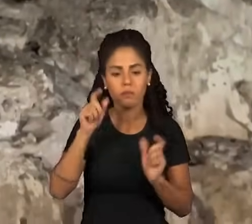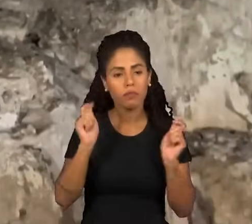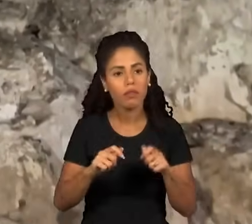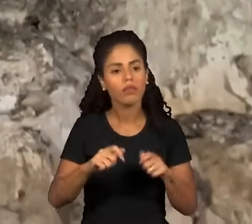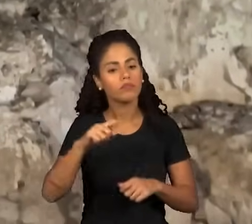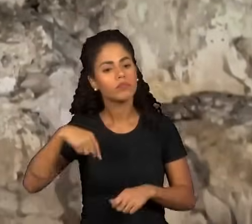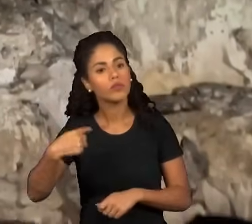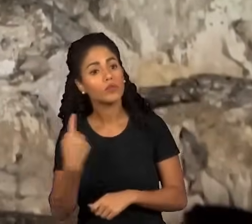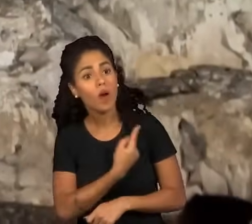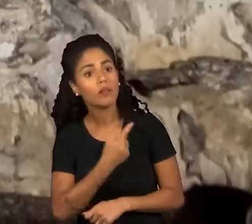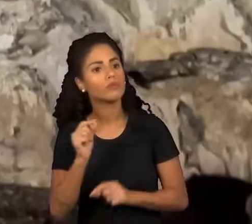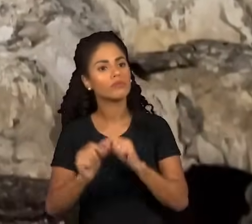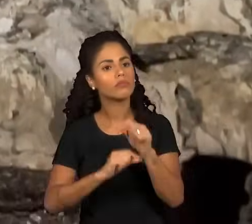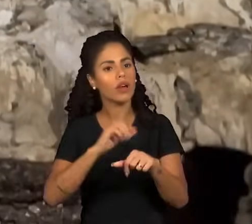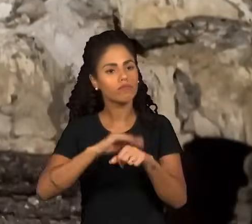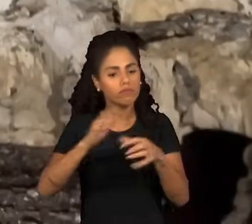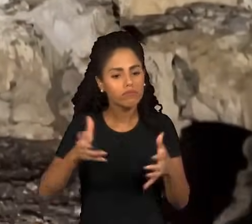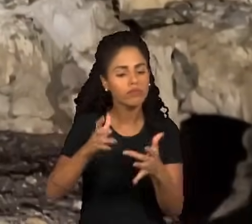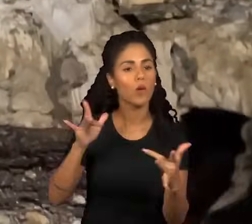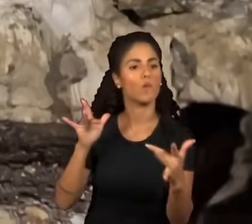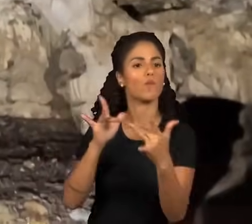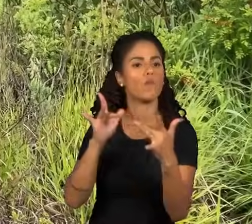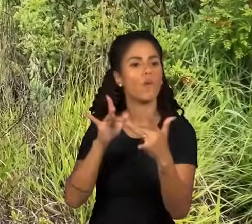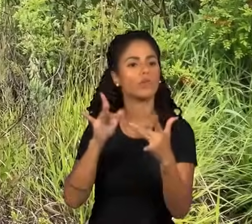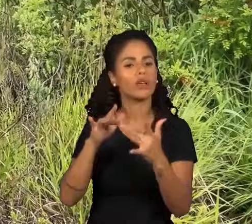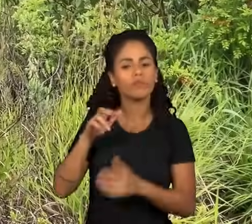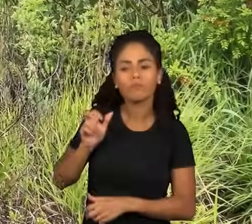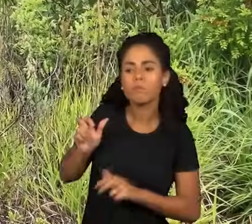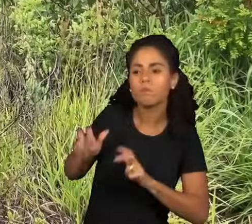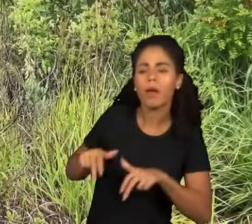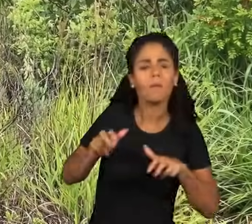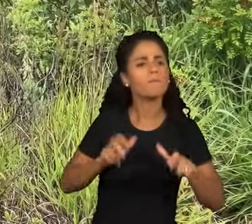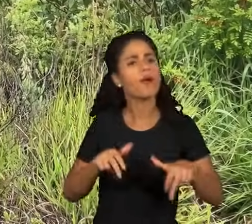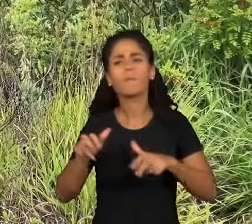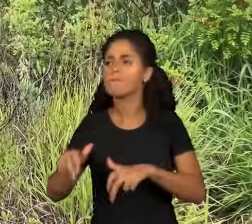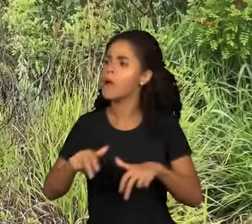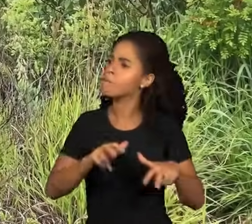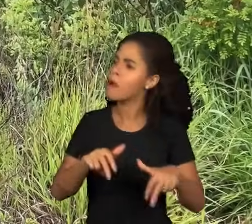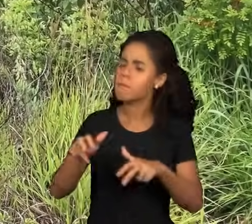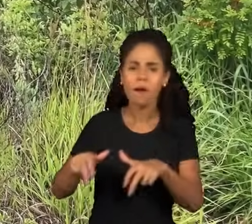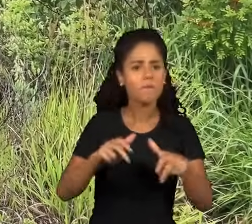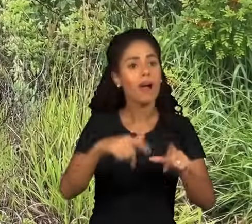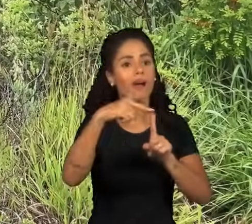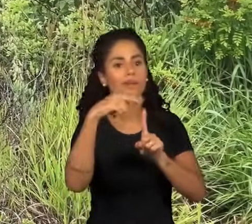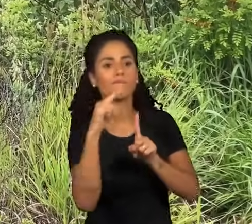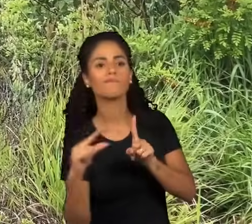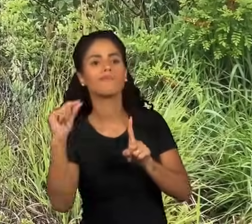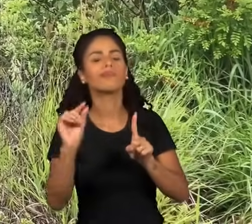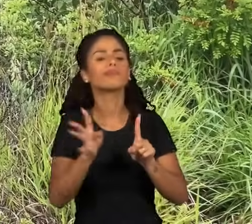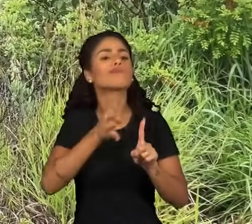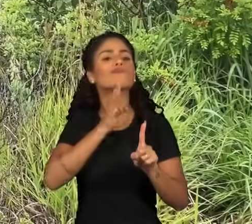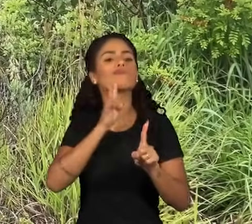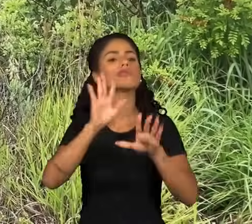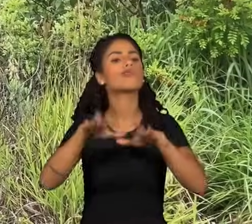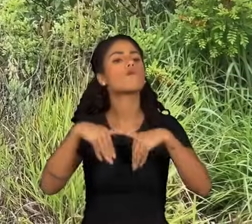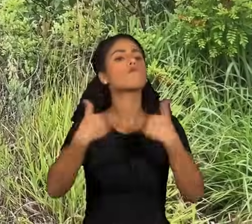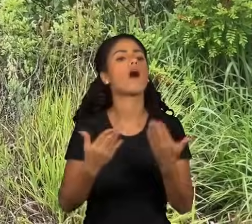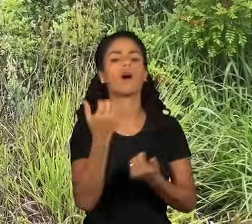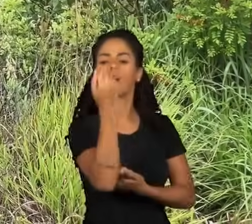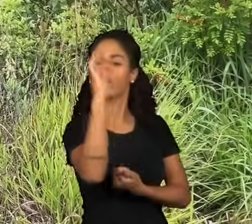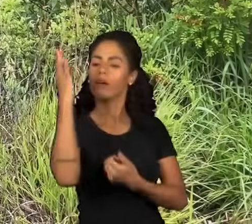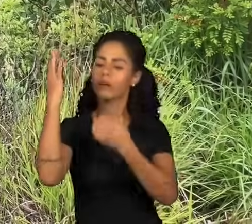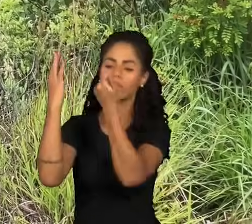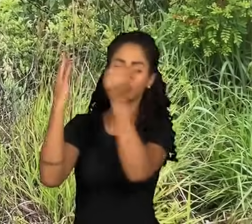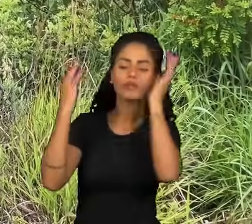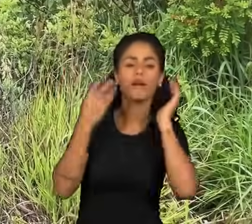faz é promover uma aproximação, onde a gente vai caminhar, identificar as plantas de um lugar, conhecer quais são as aves daquele lugar, fazer